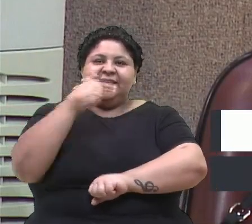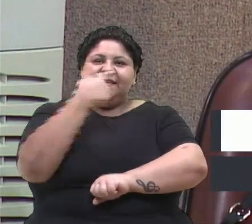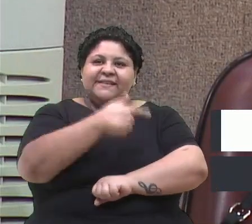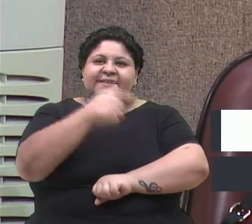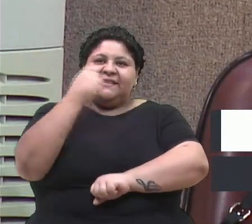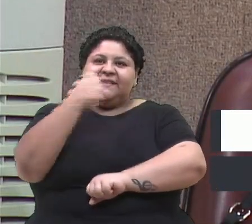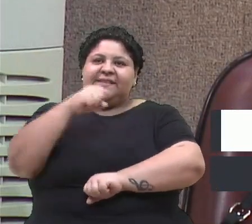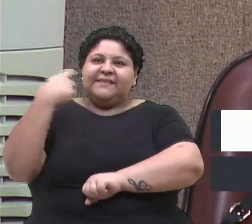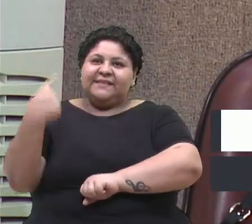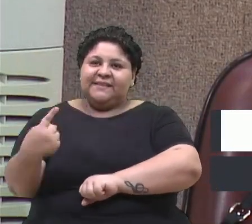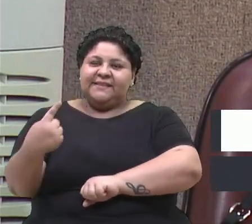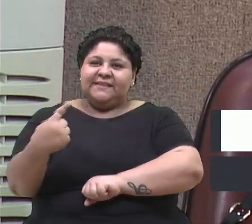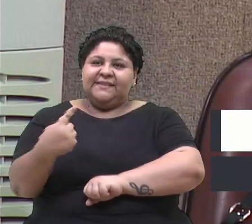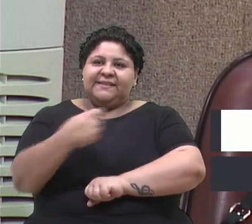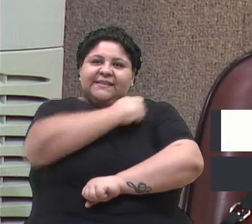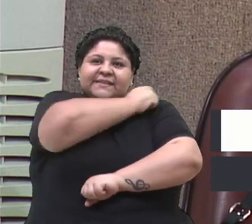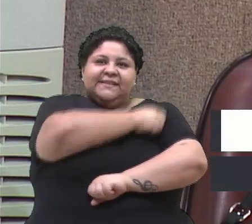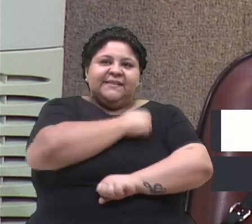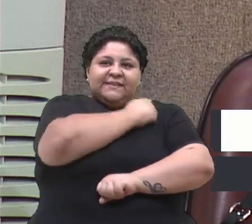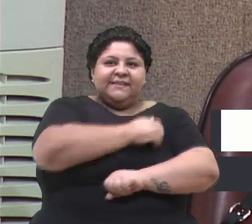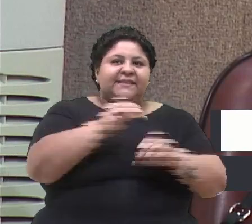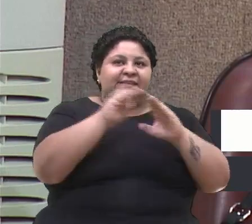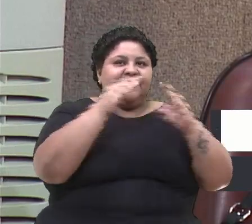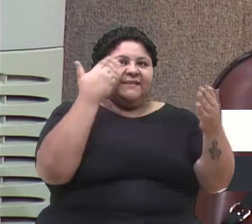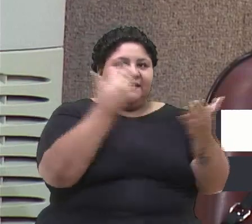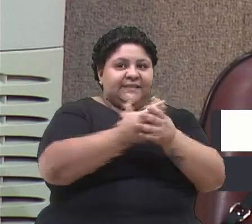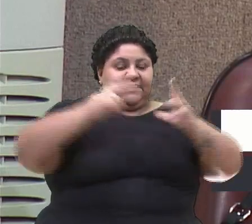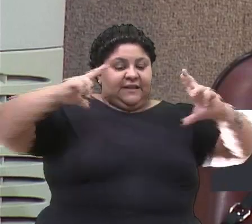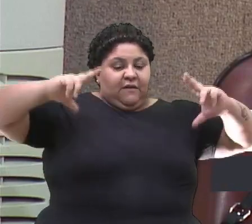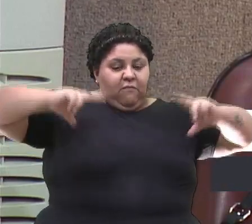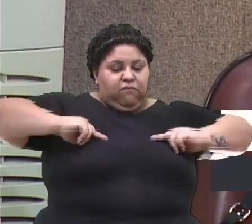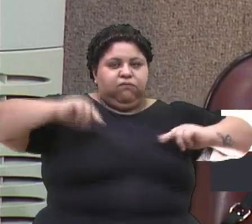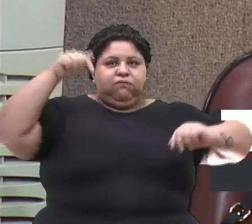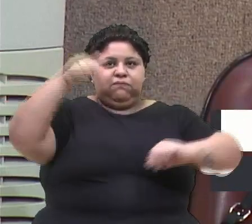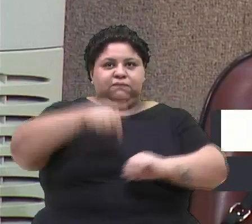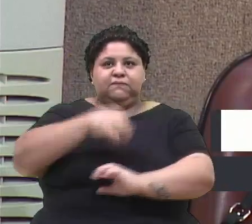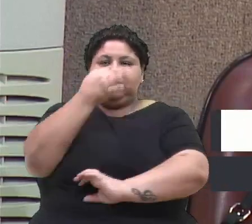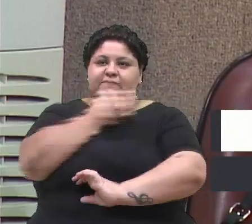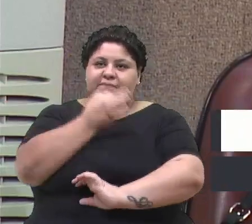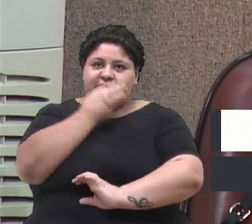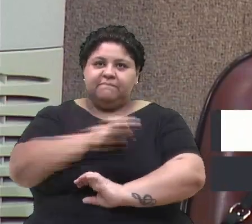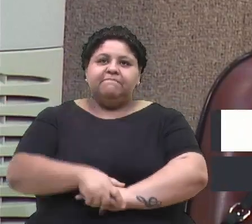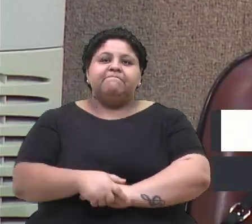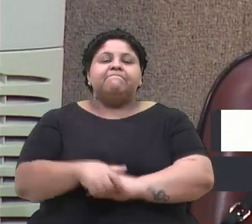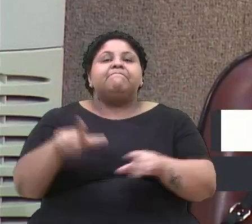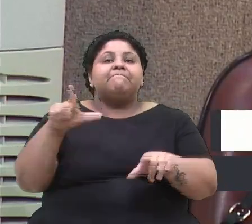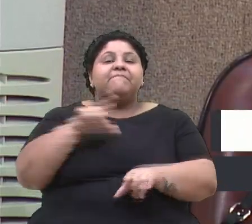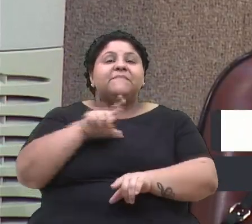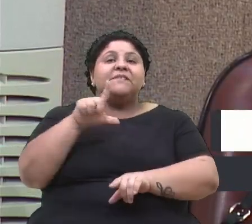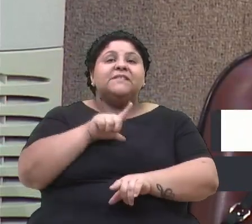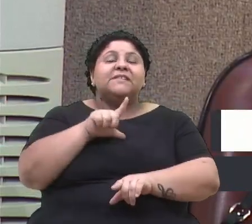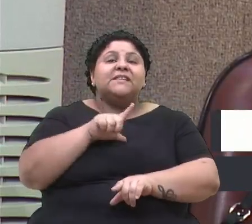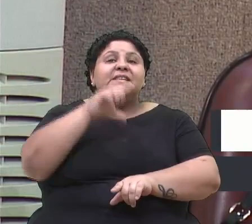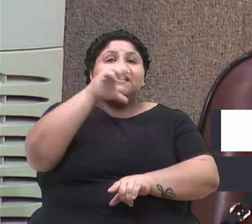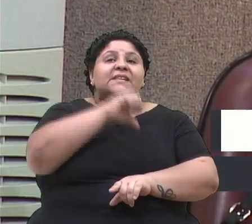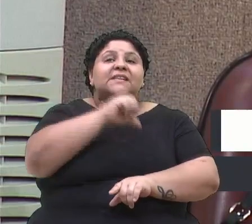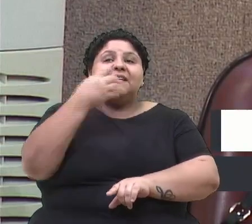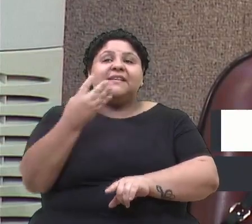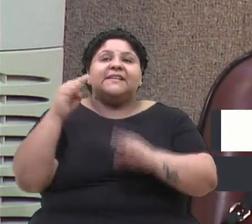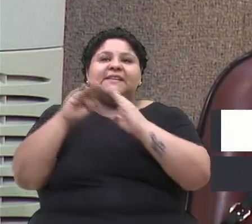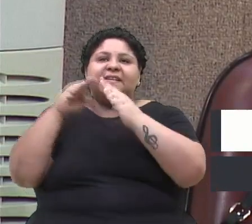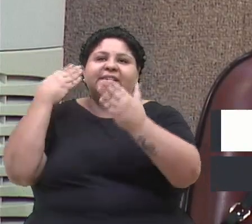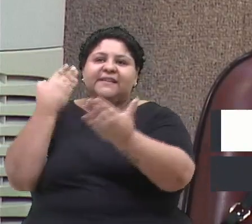11.781 alunos das redes públicas e privadas de Caxias do Sul, e teve 94